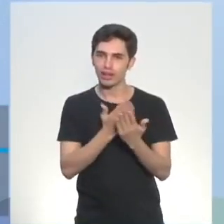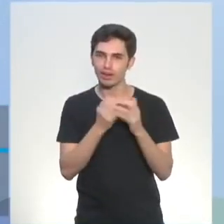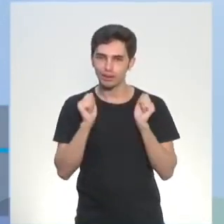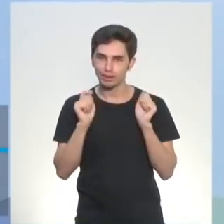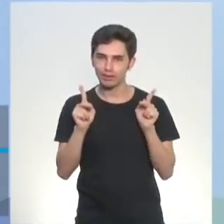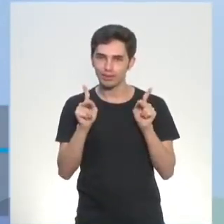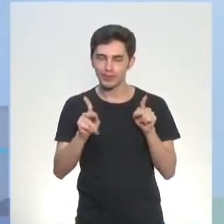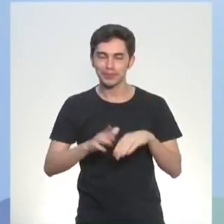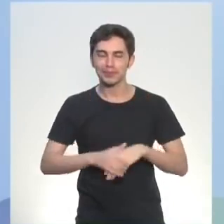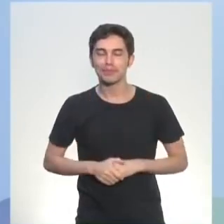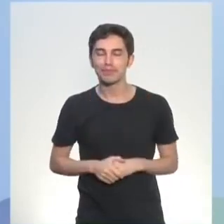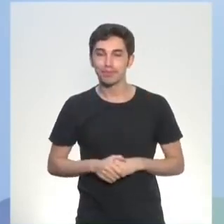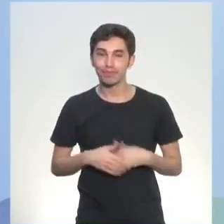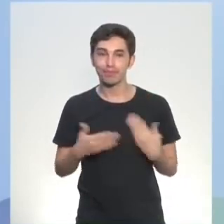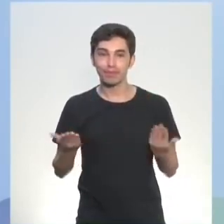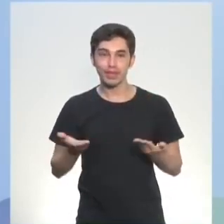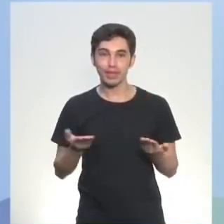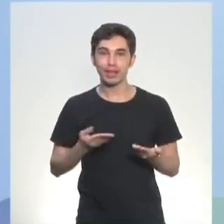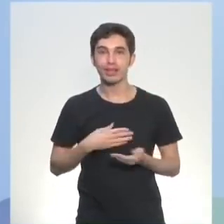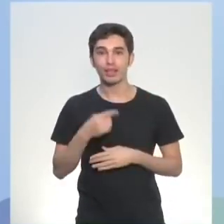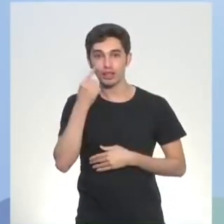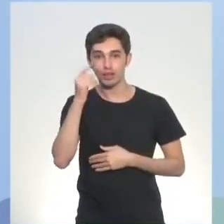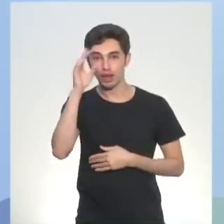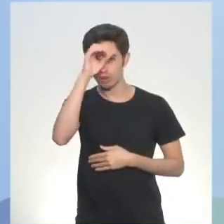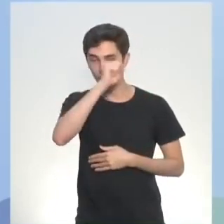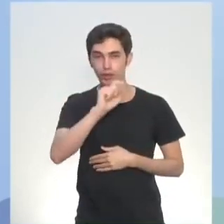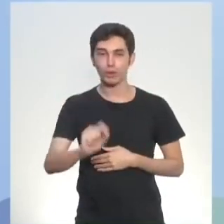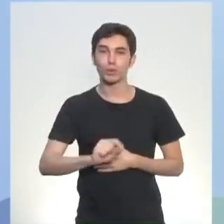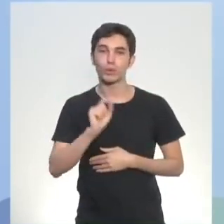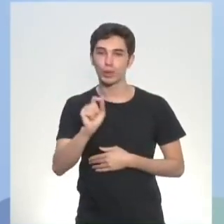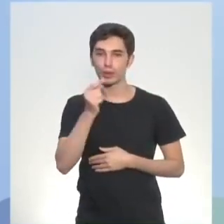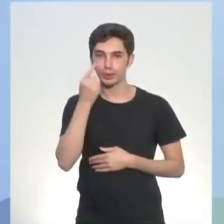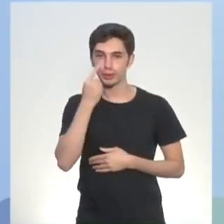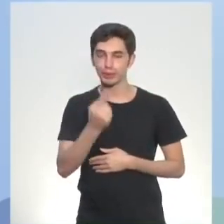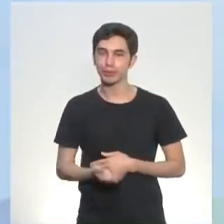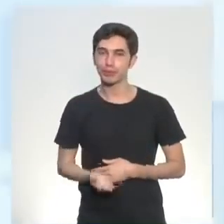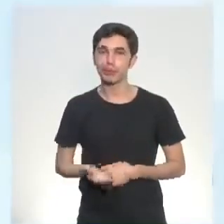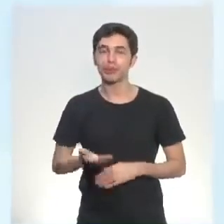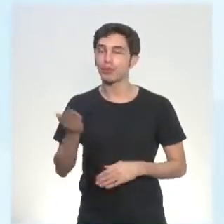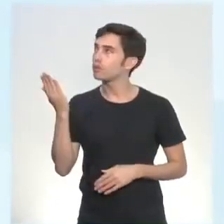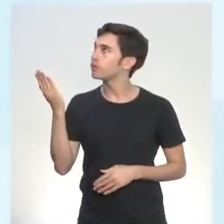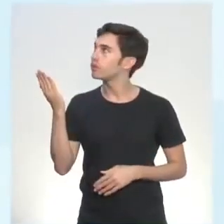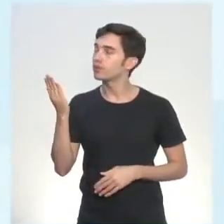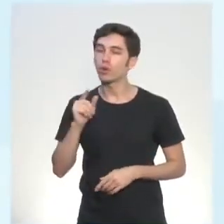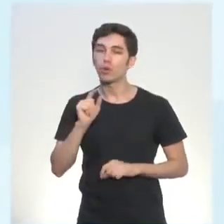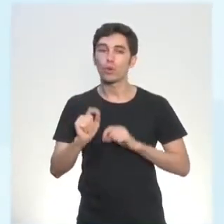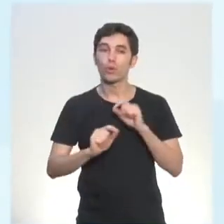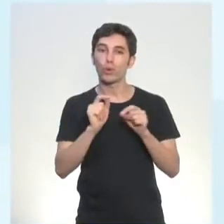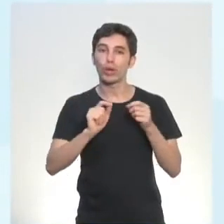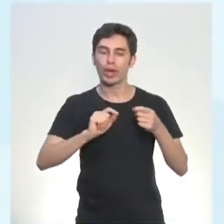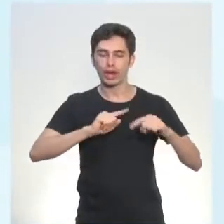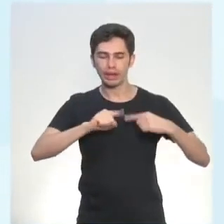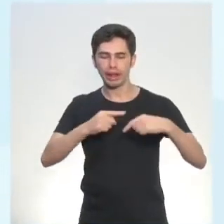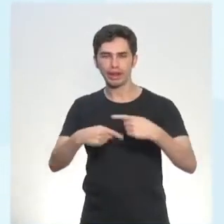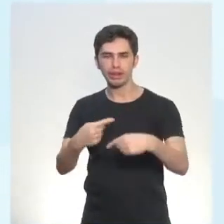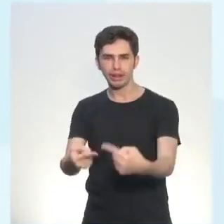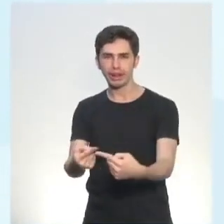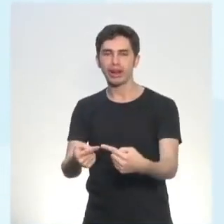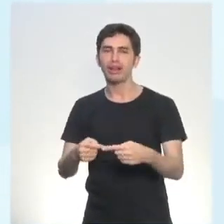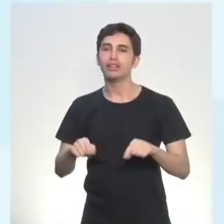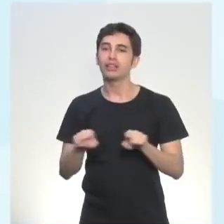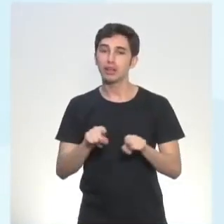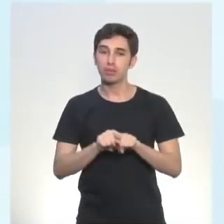ok? E aí, gente, olha só, o que nós vamos aprender hoje? Então, hoje a gente vai ver o que é hereditariedade, vamos falar,